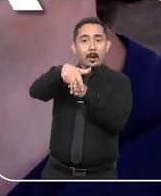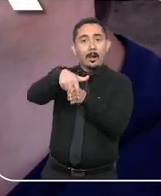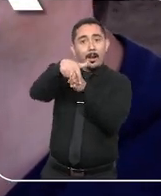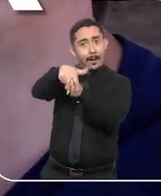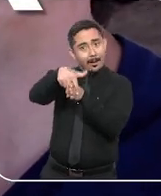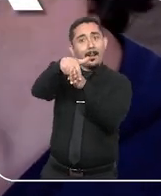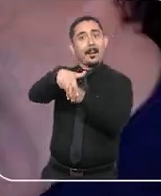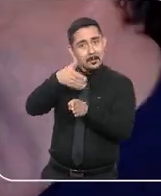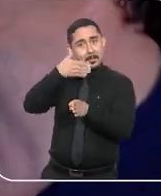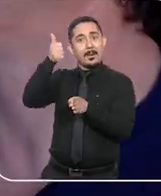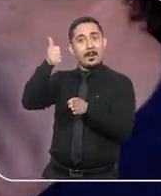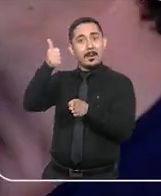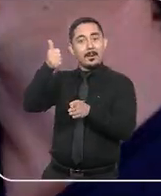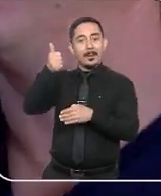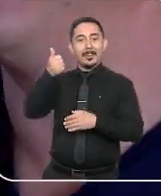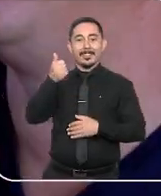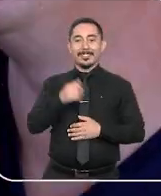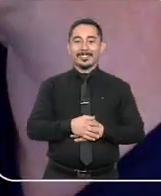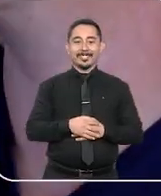cavalo.